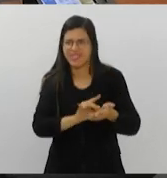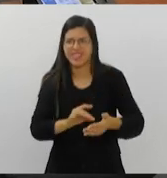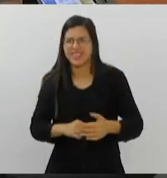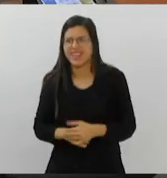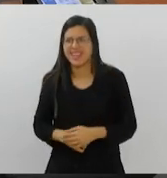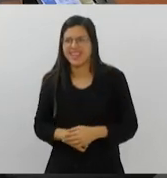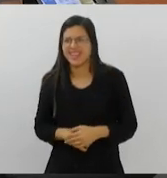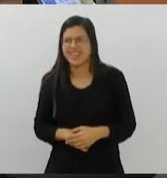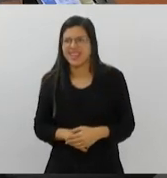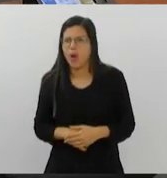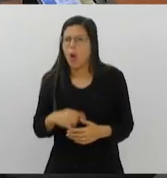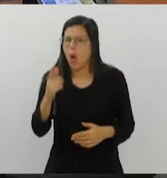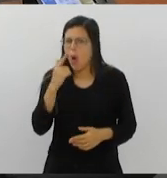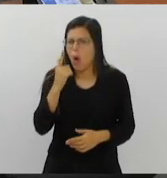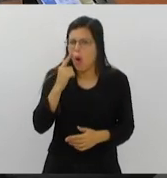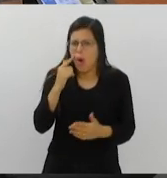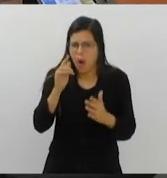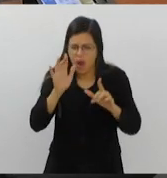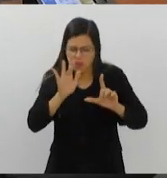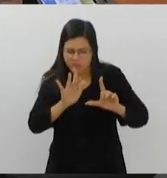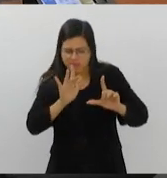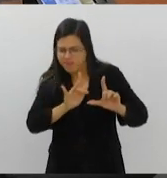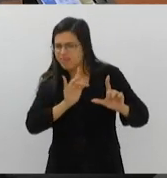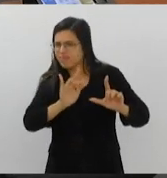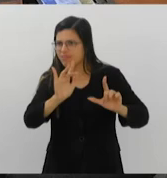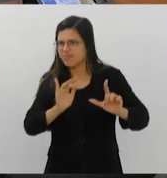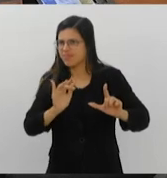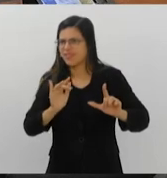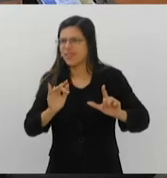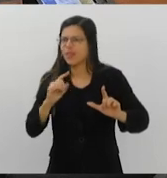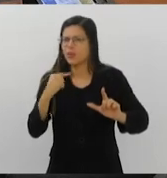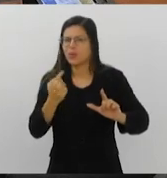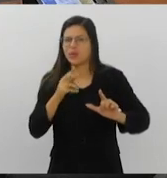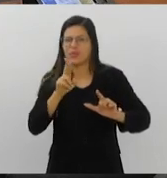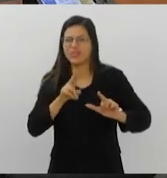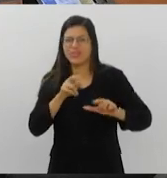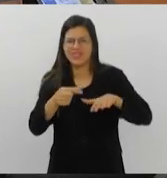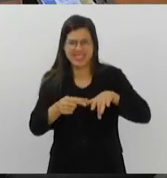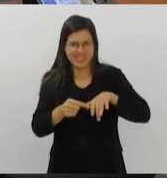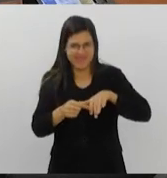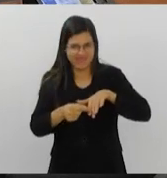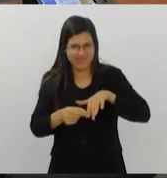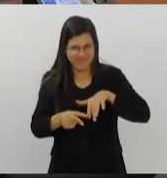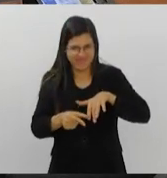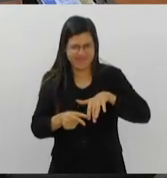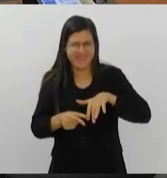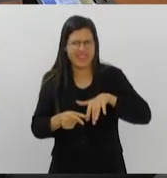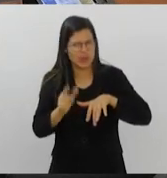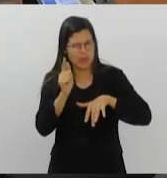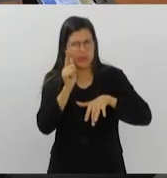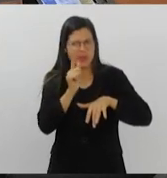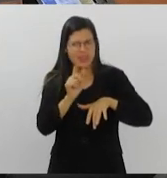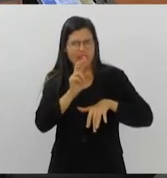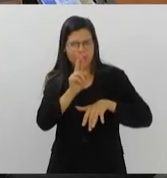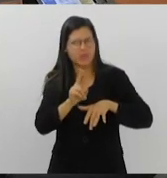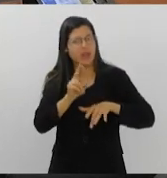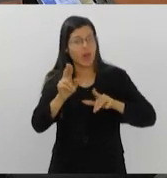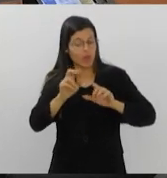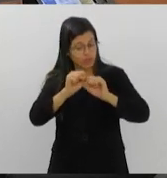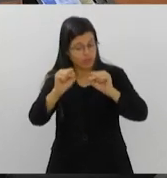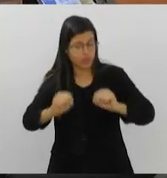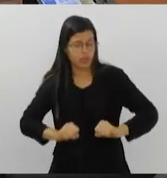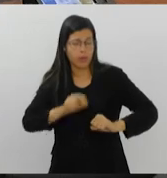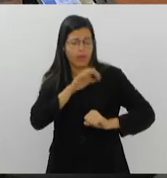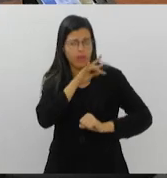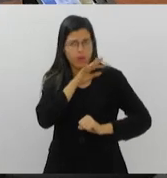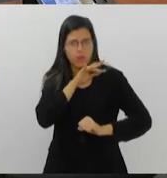Não, aqui, ó, no dedinho, na ponta do dedo, a gente que tem unha grande, a gente faz tudo na pontinha do dedo, o sistema está ruim, não